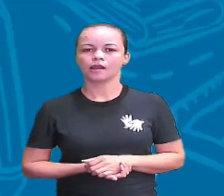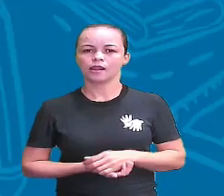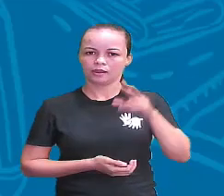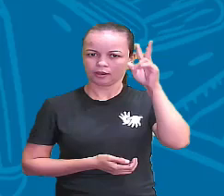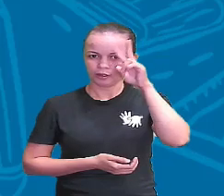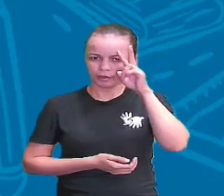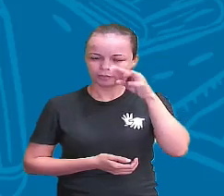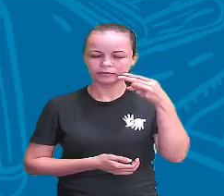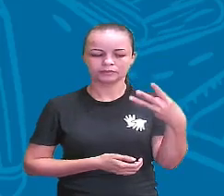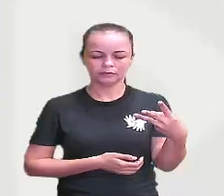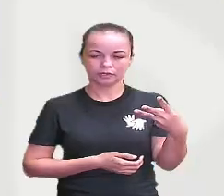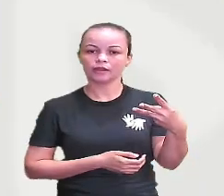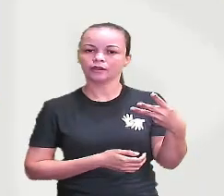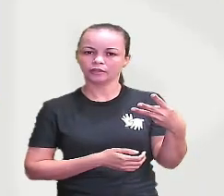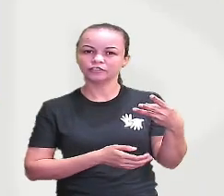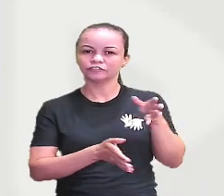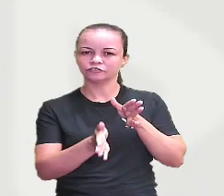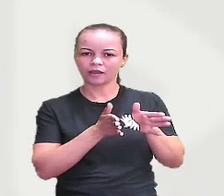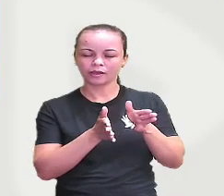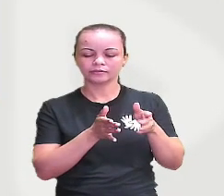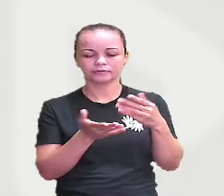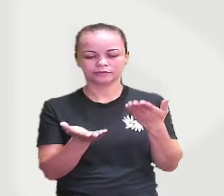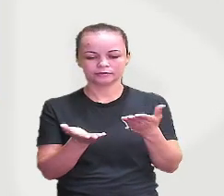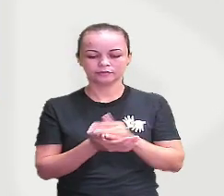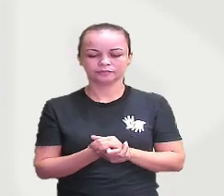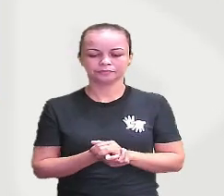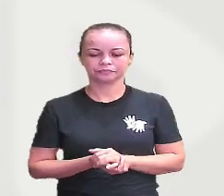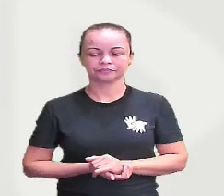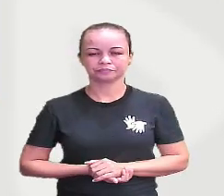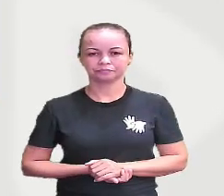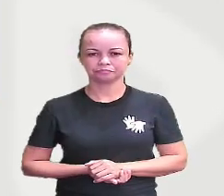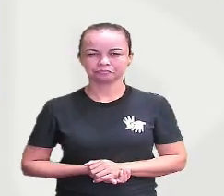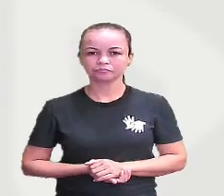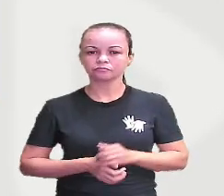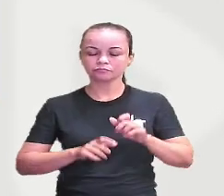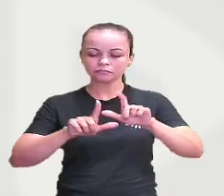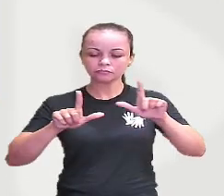E que fases são essas? Como você pode ver aí. Abre essa imagem aí. Perfeito, produção.